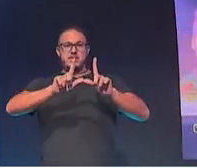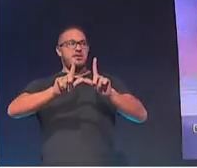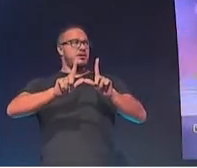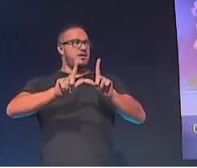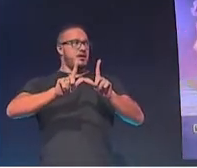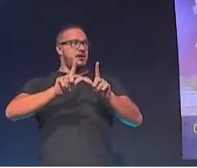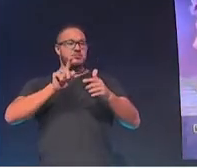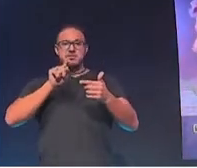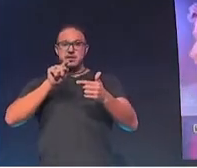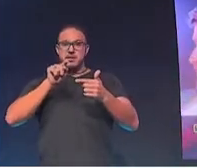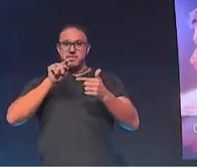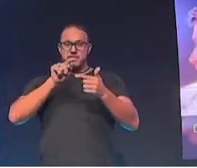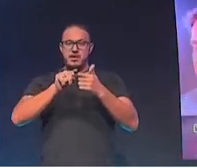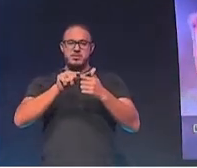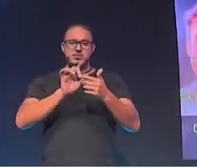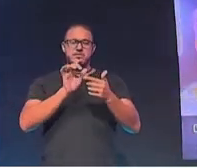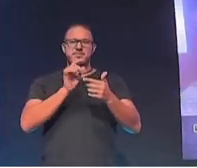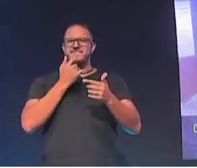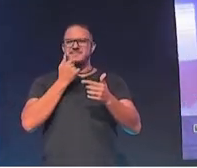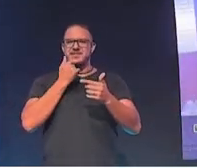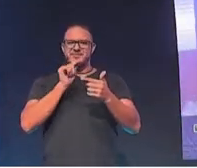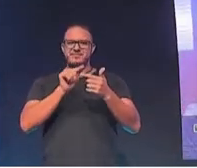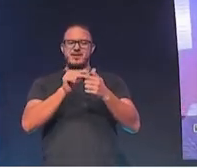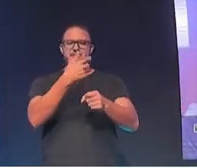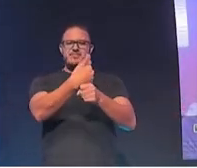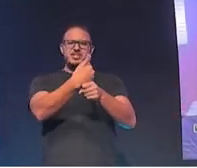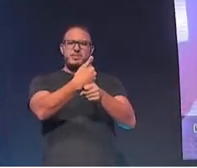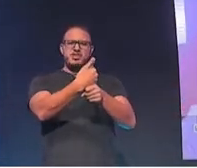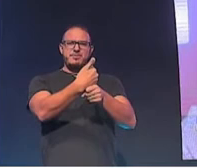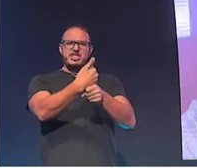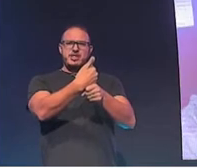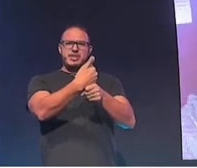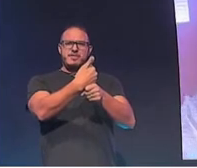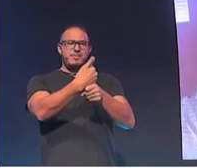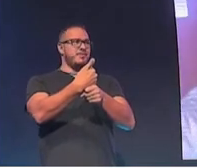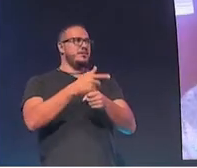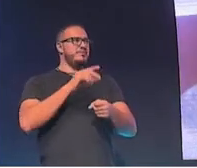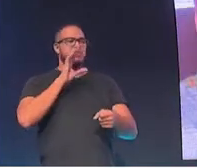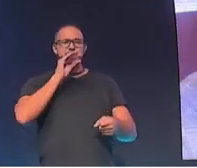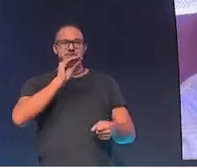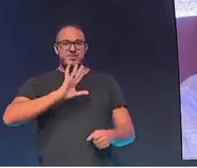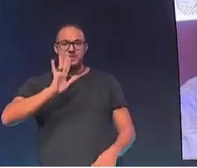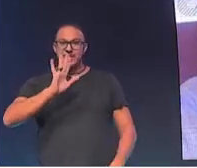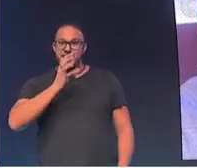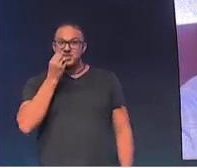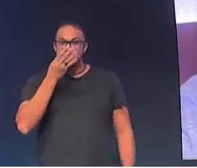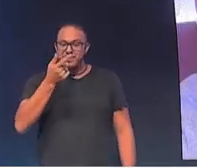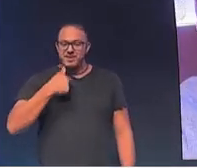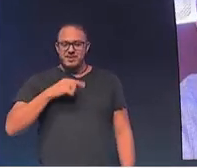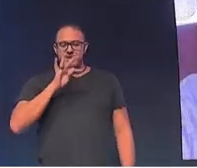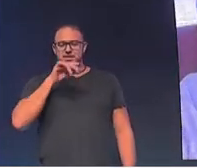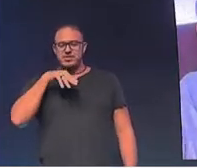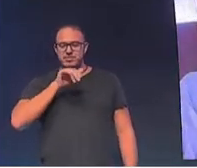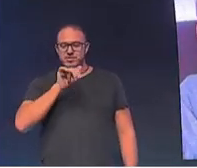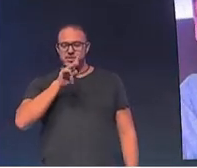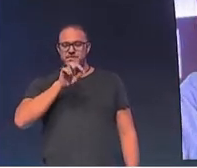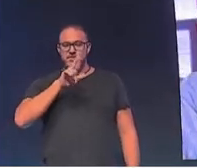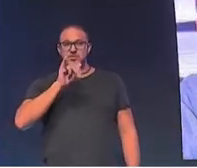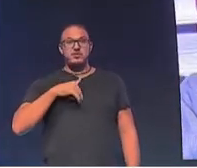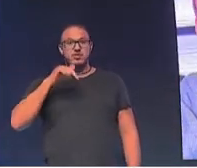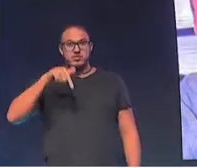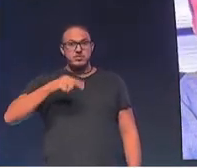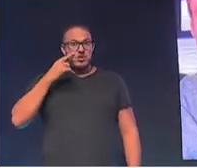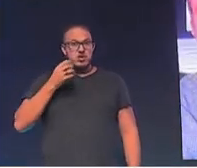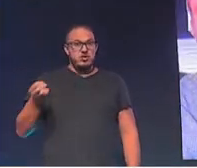aperta o botão de gravar, o vermelhinho ali embaixo, e começa a falar. Olá, tudo bem? Aqui é o Tony Ventura. Eu estou falando sobre